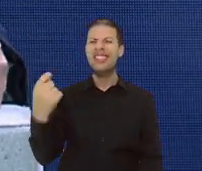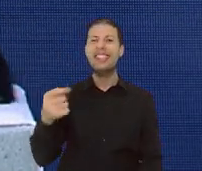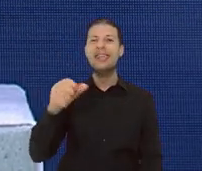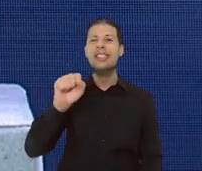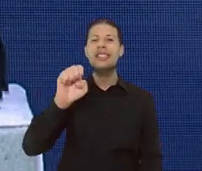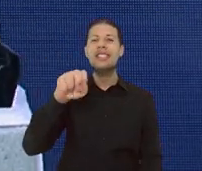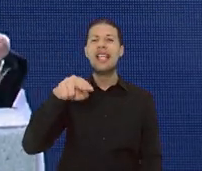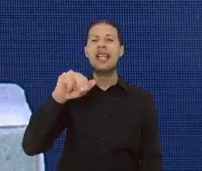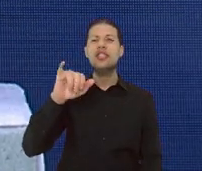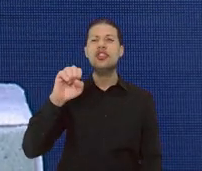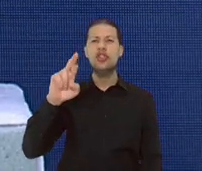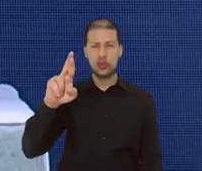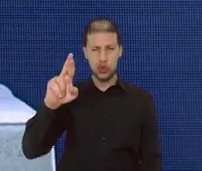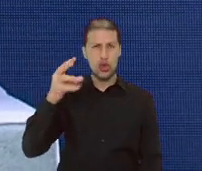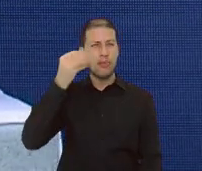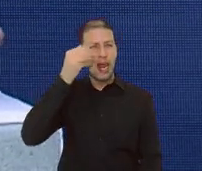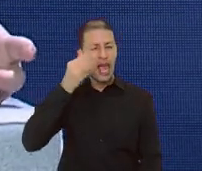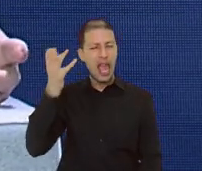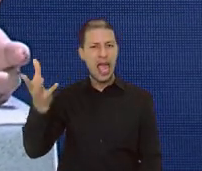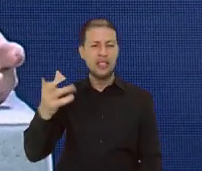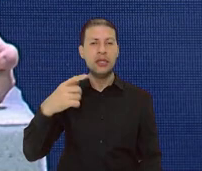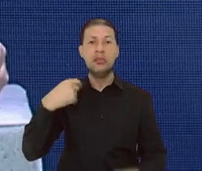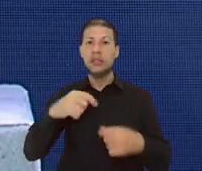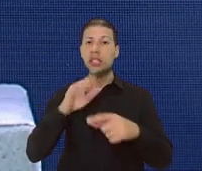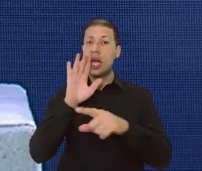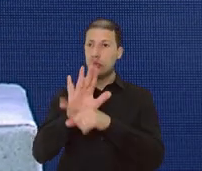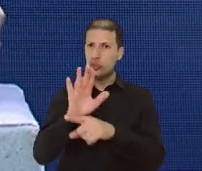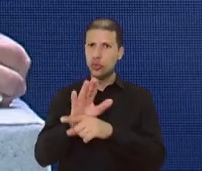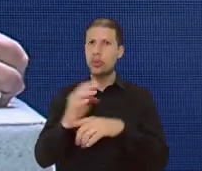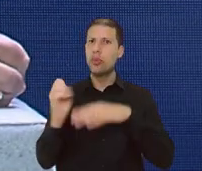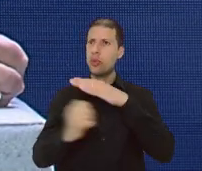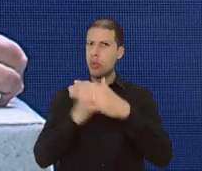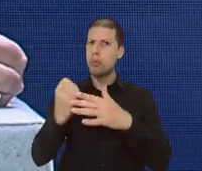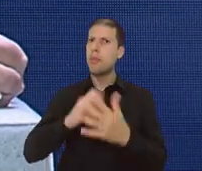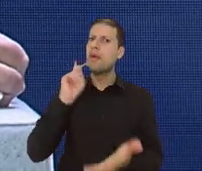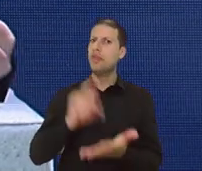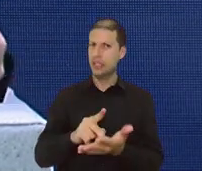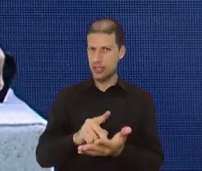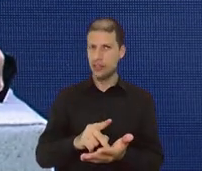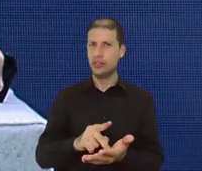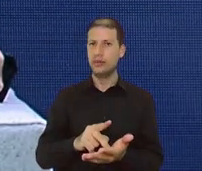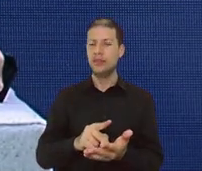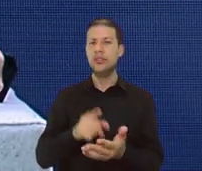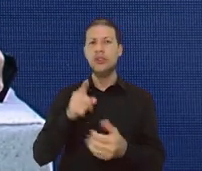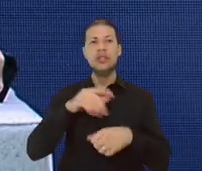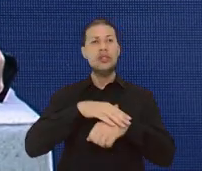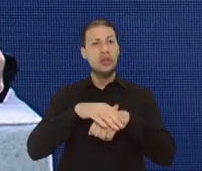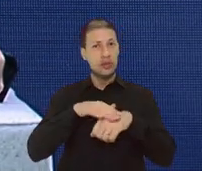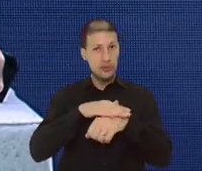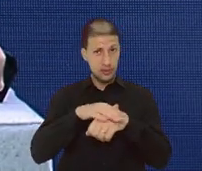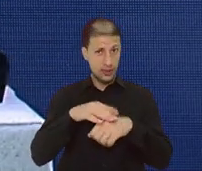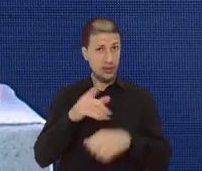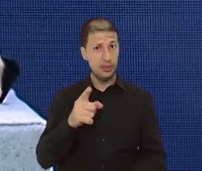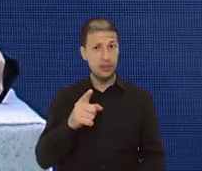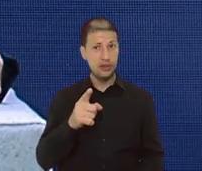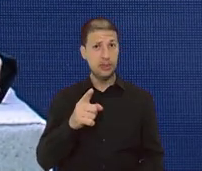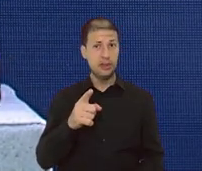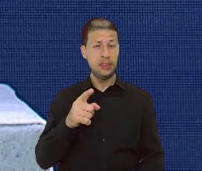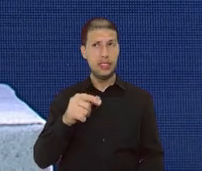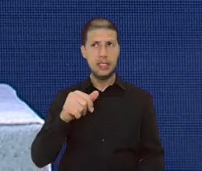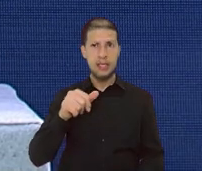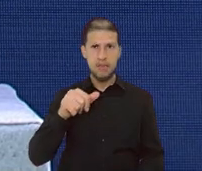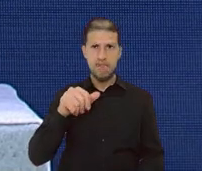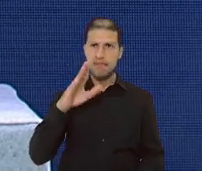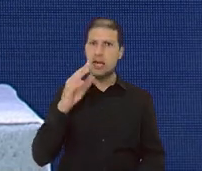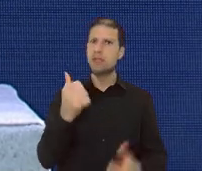precisa de ajuda para construir um real Business Então essa conversa ela é muito mais sustentável